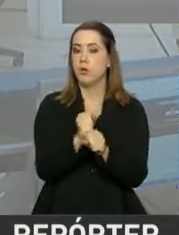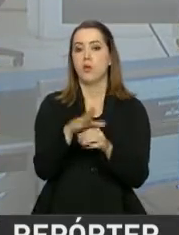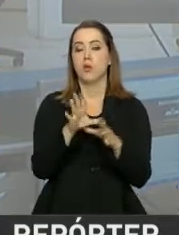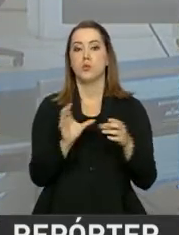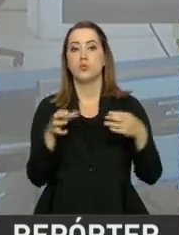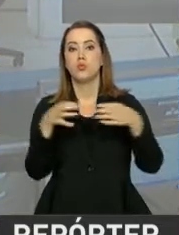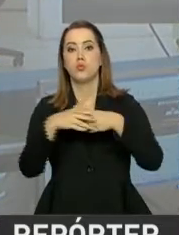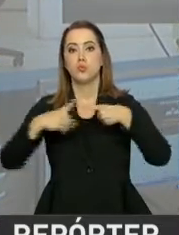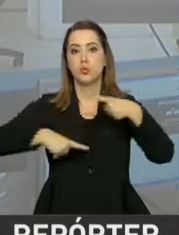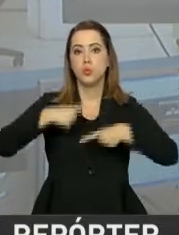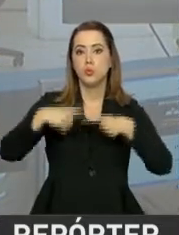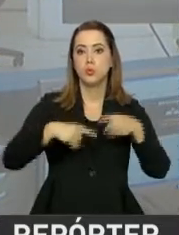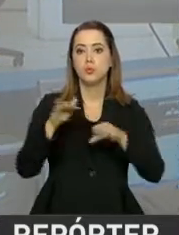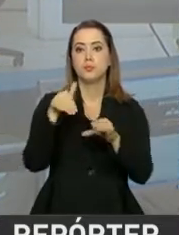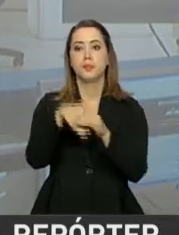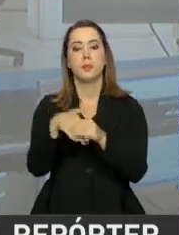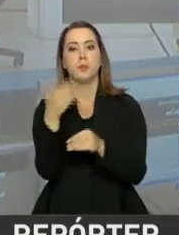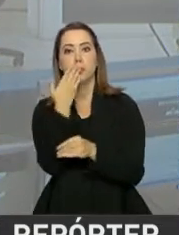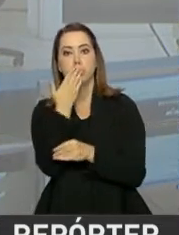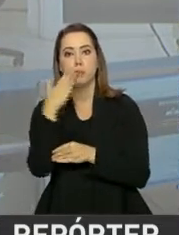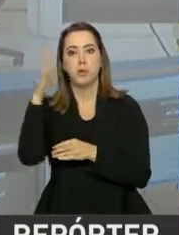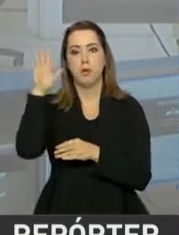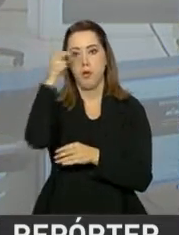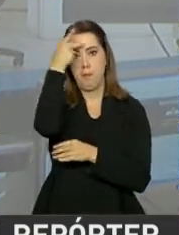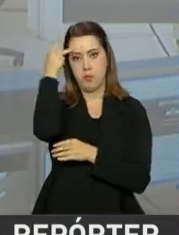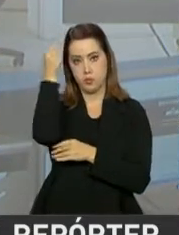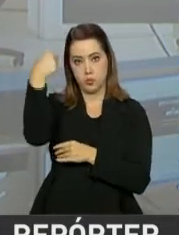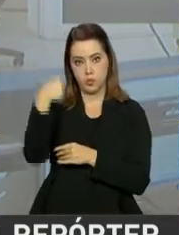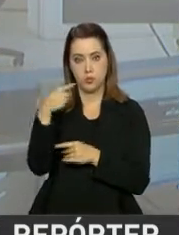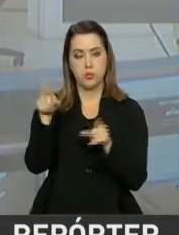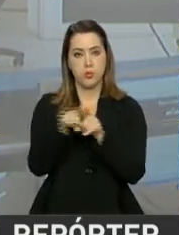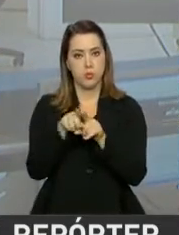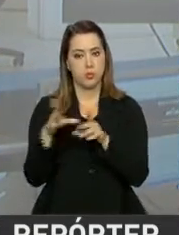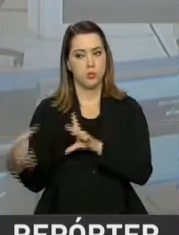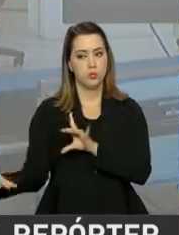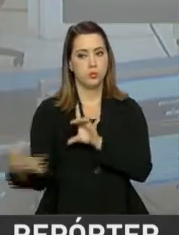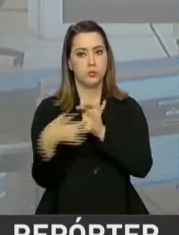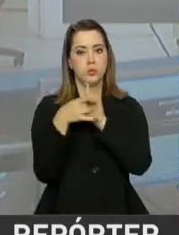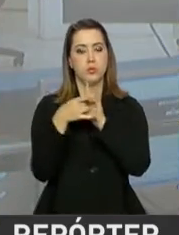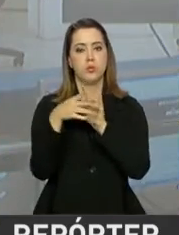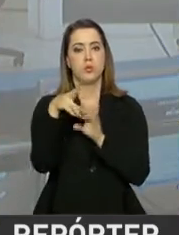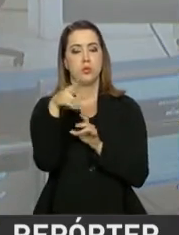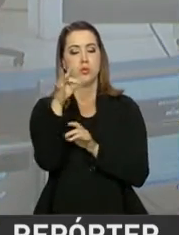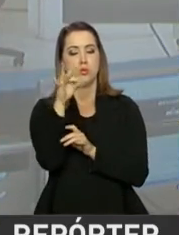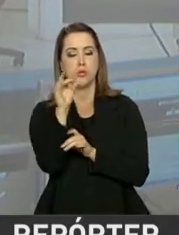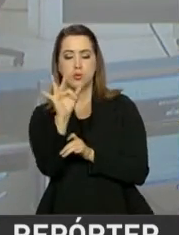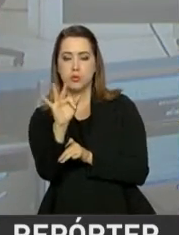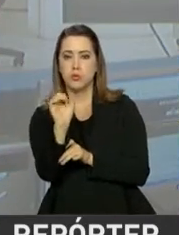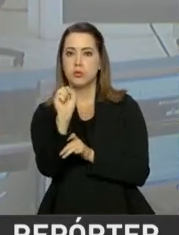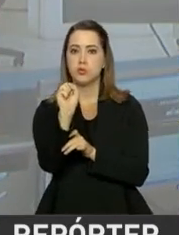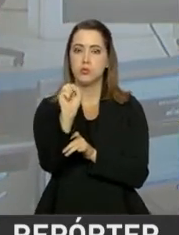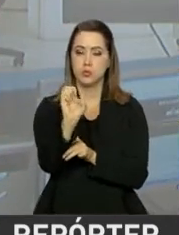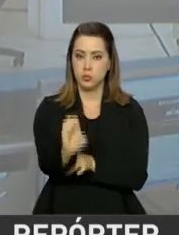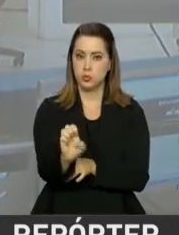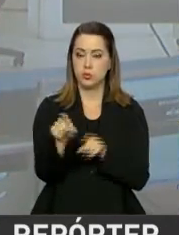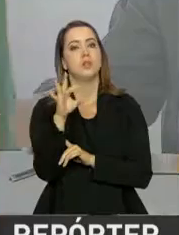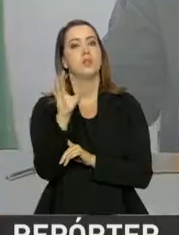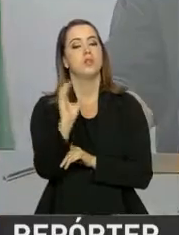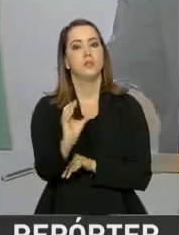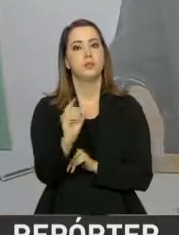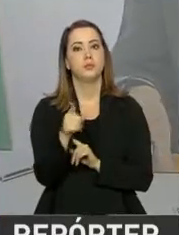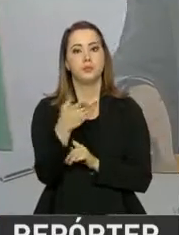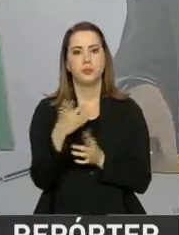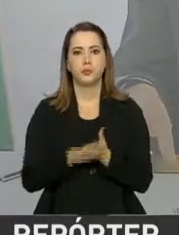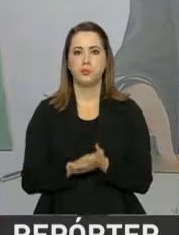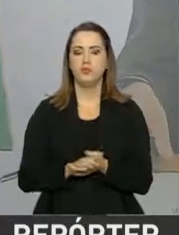nas eleições 2016 a parceria entre o Tribunal Superior Eleitoral EA Receita Federal foi anunciada hoje